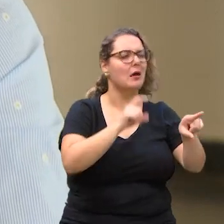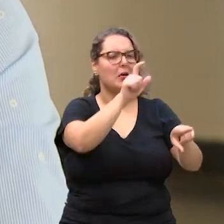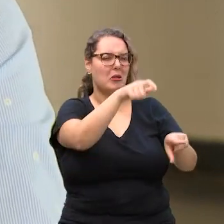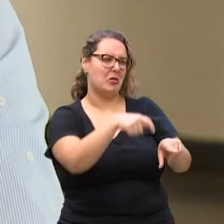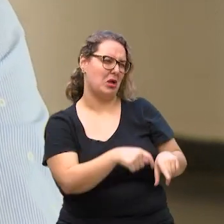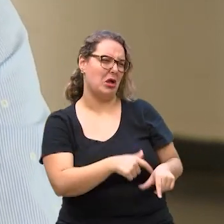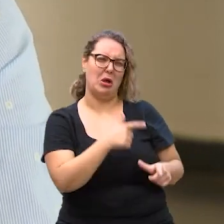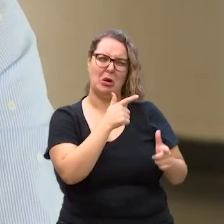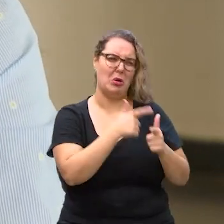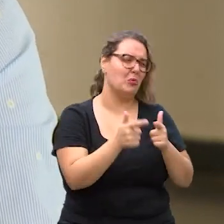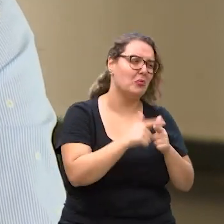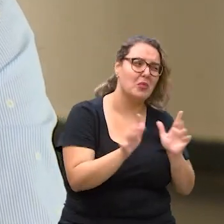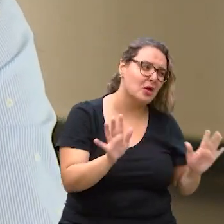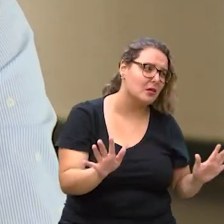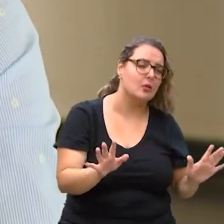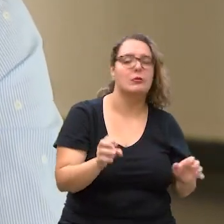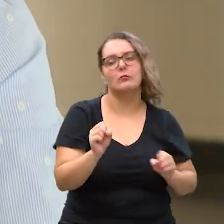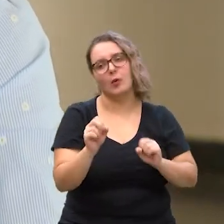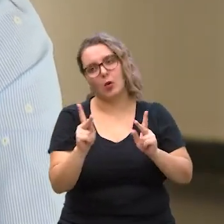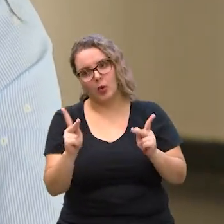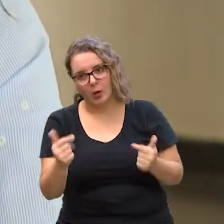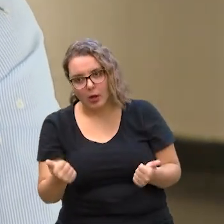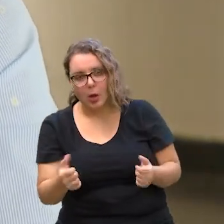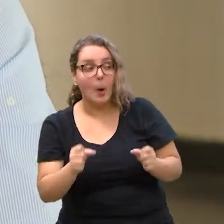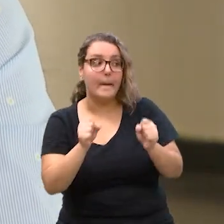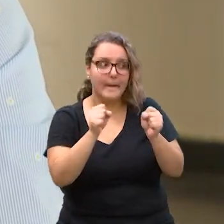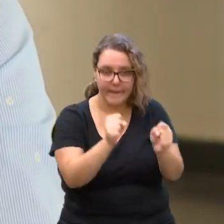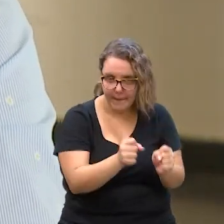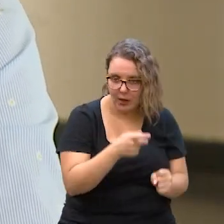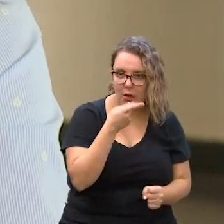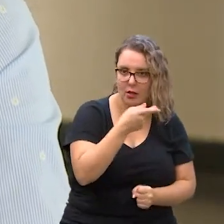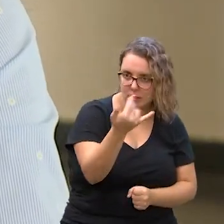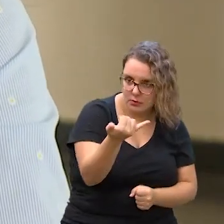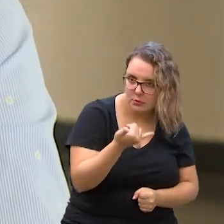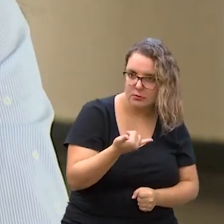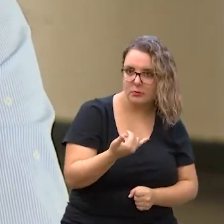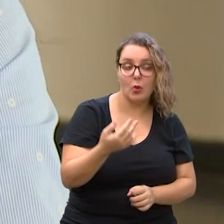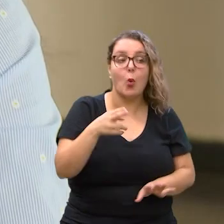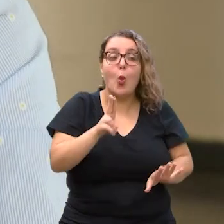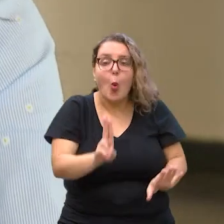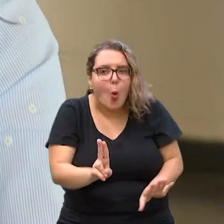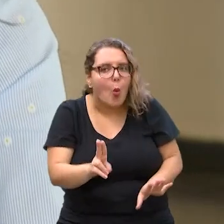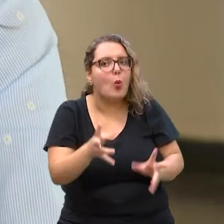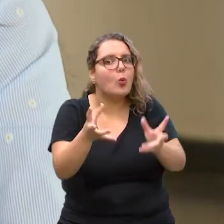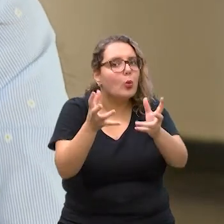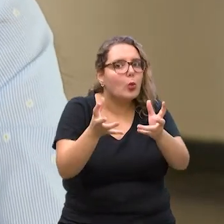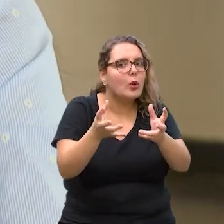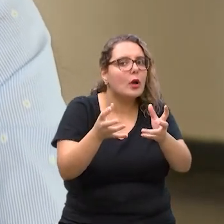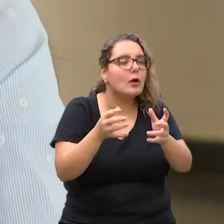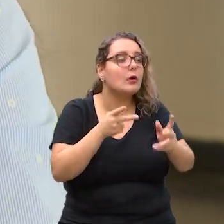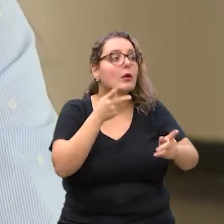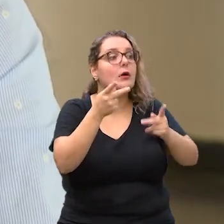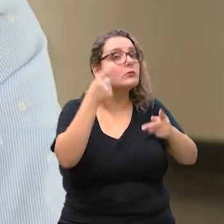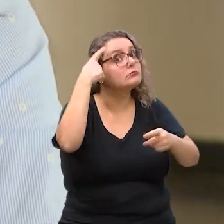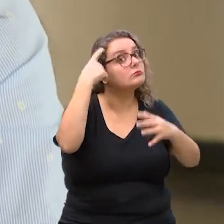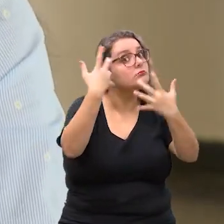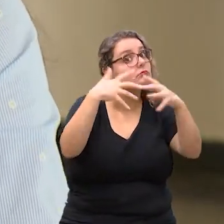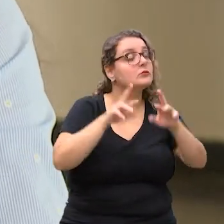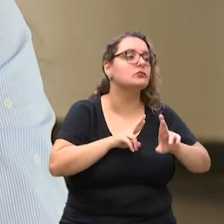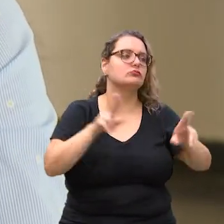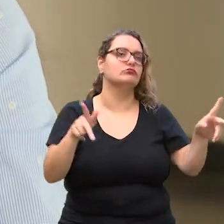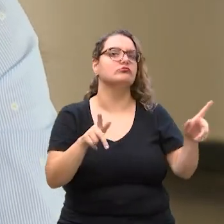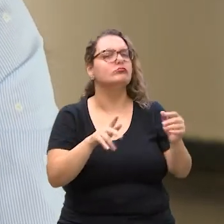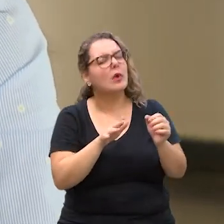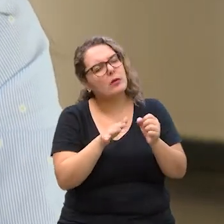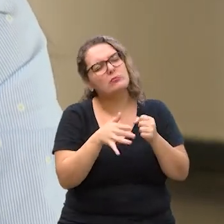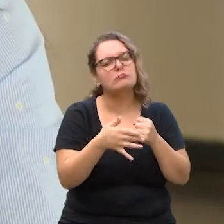está com algum problema. E eu falo, ok, posso dizer que você me contou isso ou você quer que eu levante a